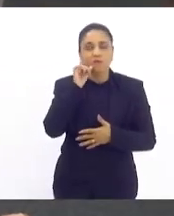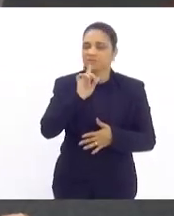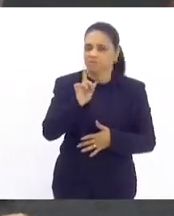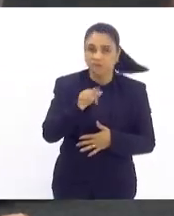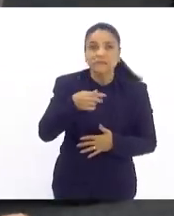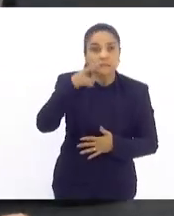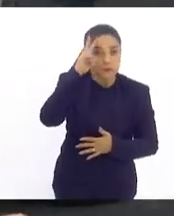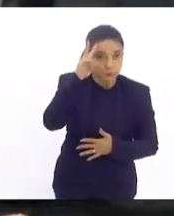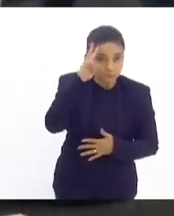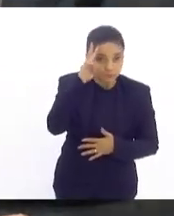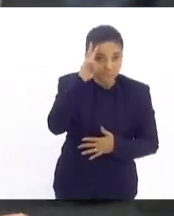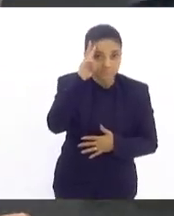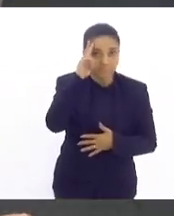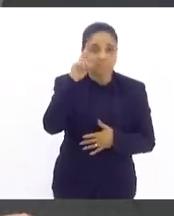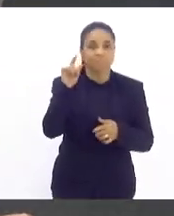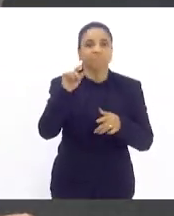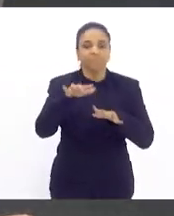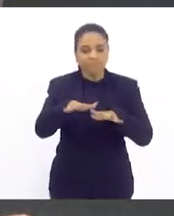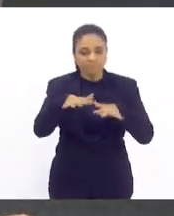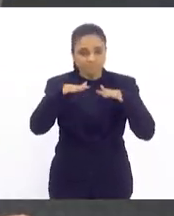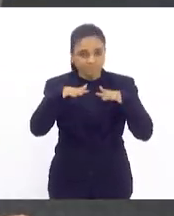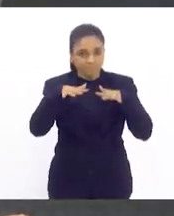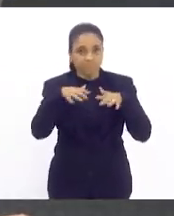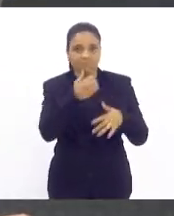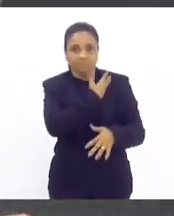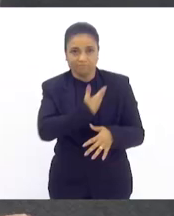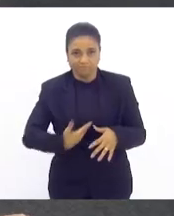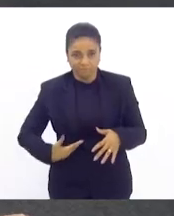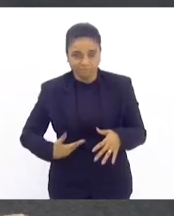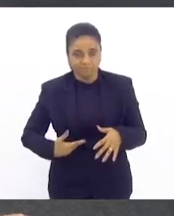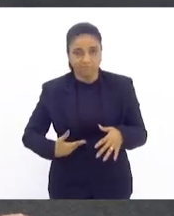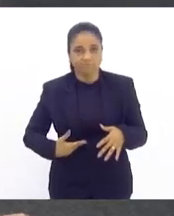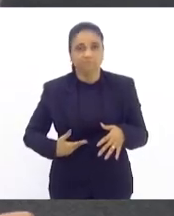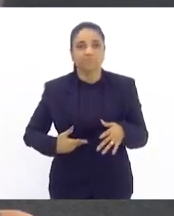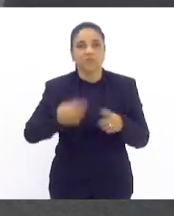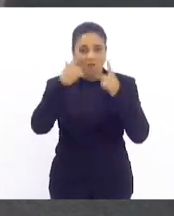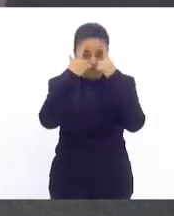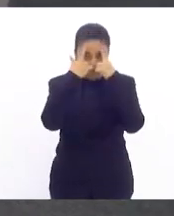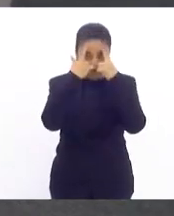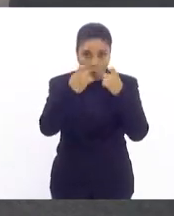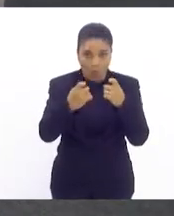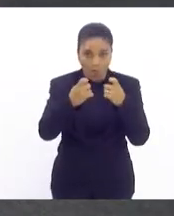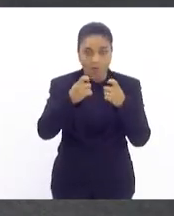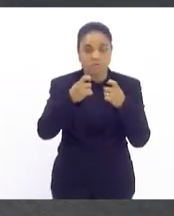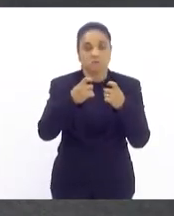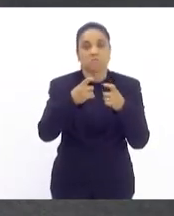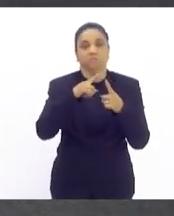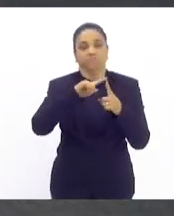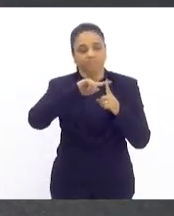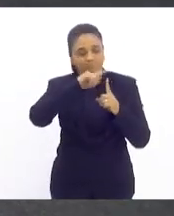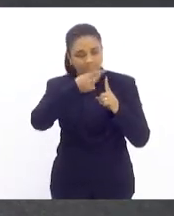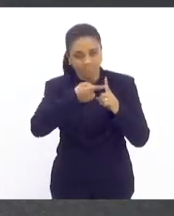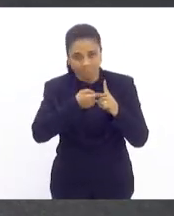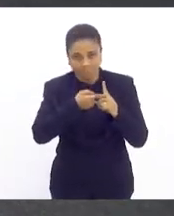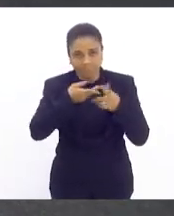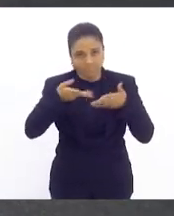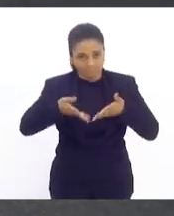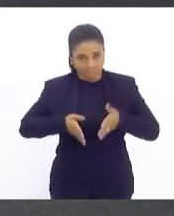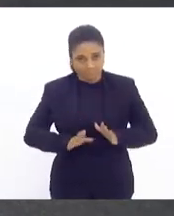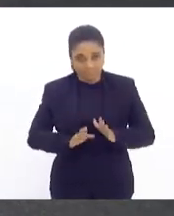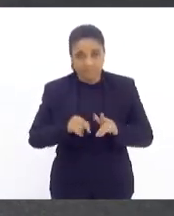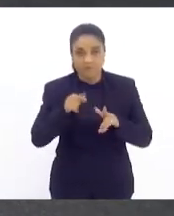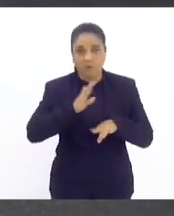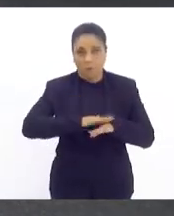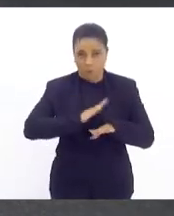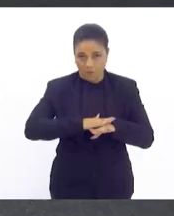segunda-feira realizamos uma audiência pública sobre violência obstétrica e ali tinha muitos